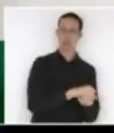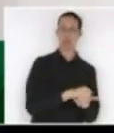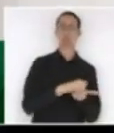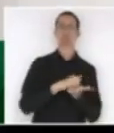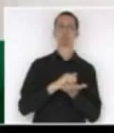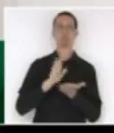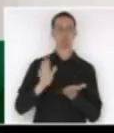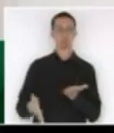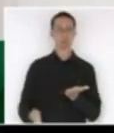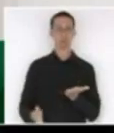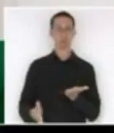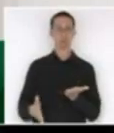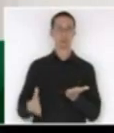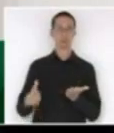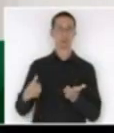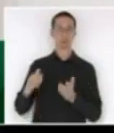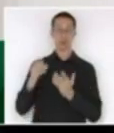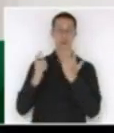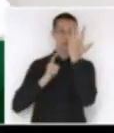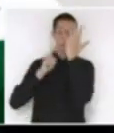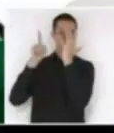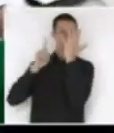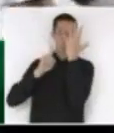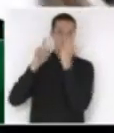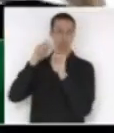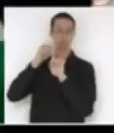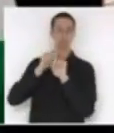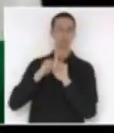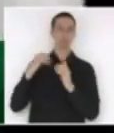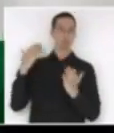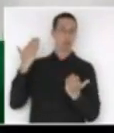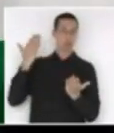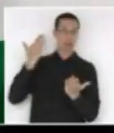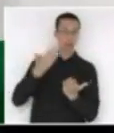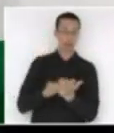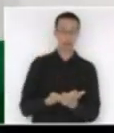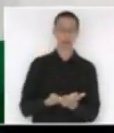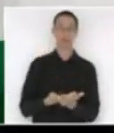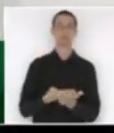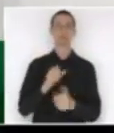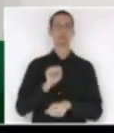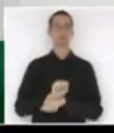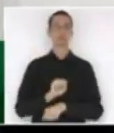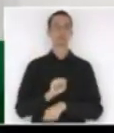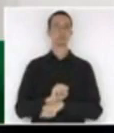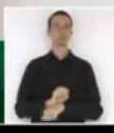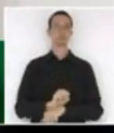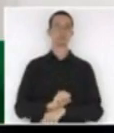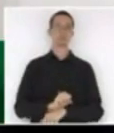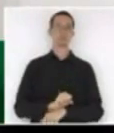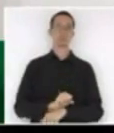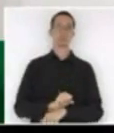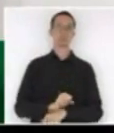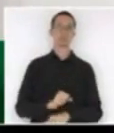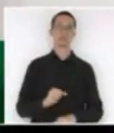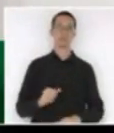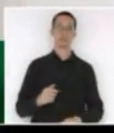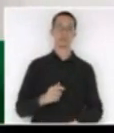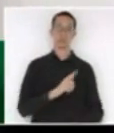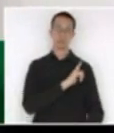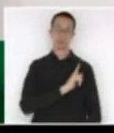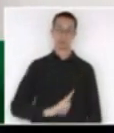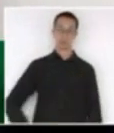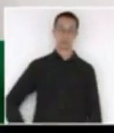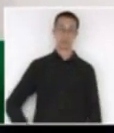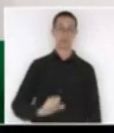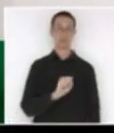e desde fevereiro, deputado João Amin, elas estão aguardando que de fato o governo do estado coloque em ação o programa Reviver.